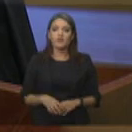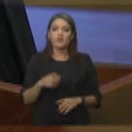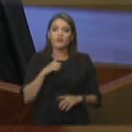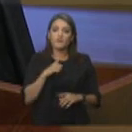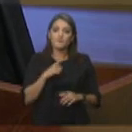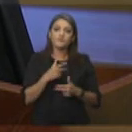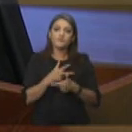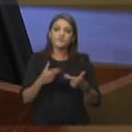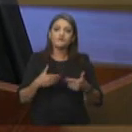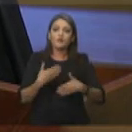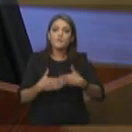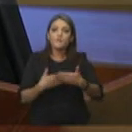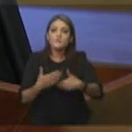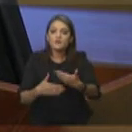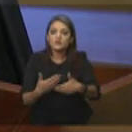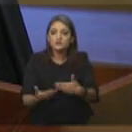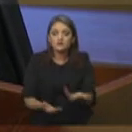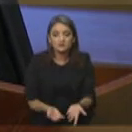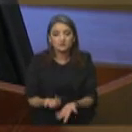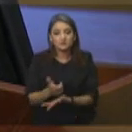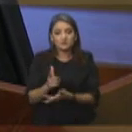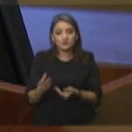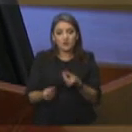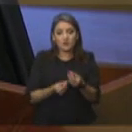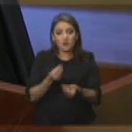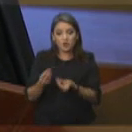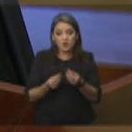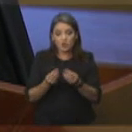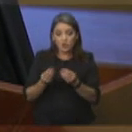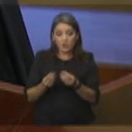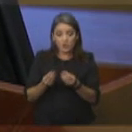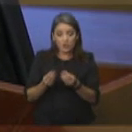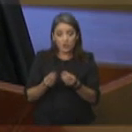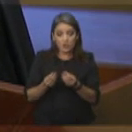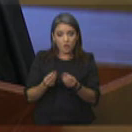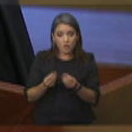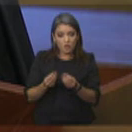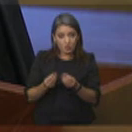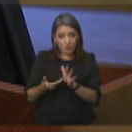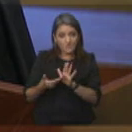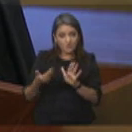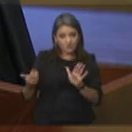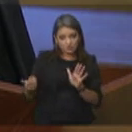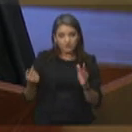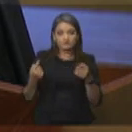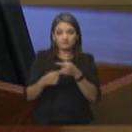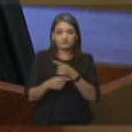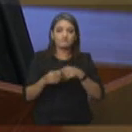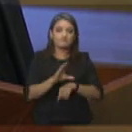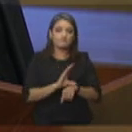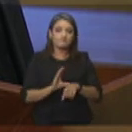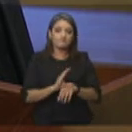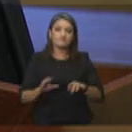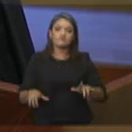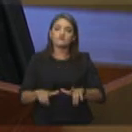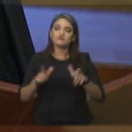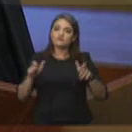processuais que não oferecem meios de solver a controvérsia constitucional de forma ampla, geral